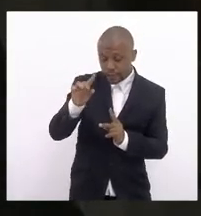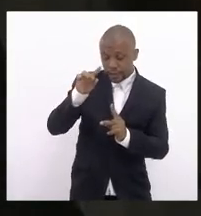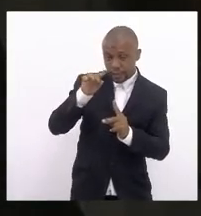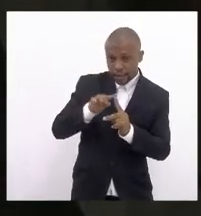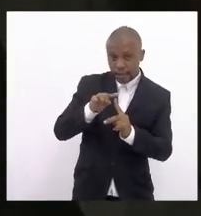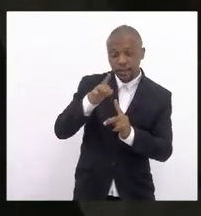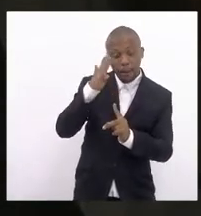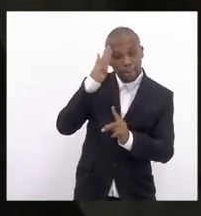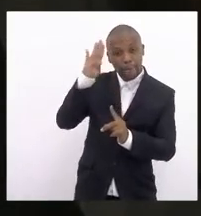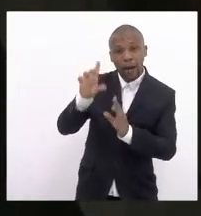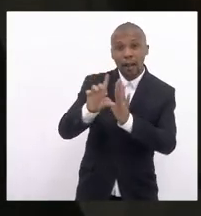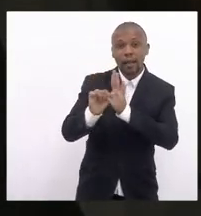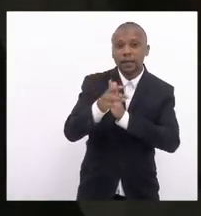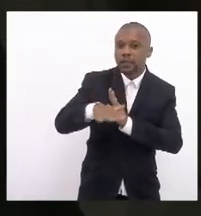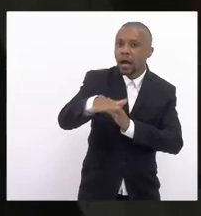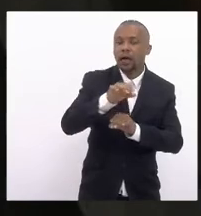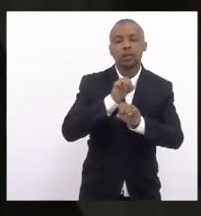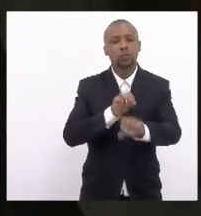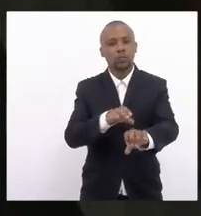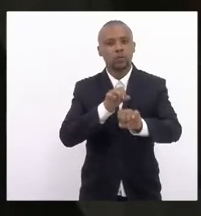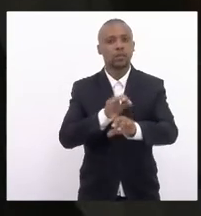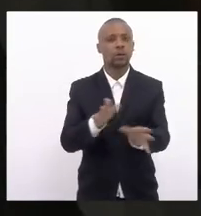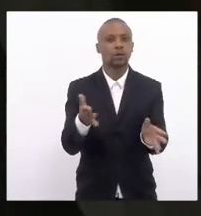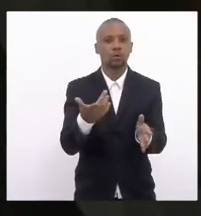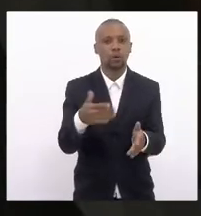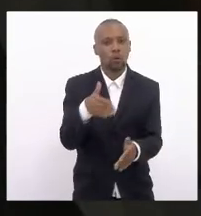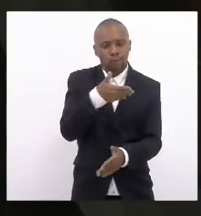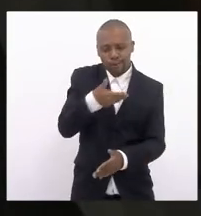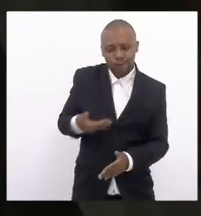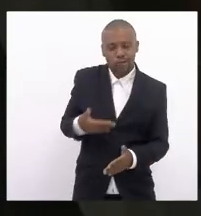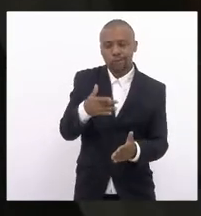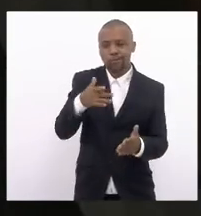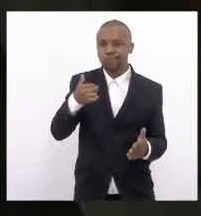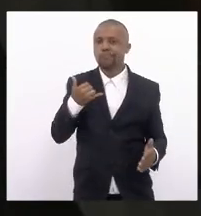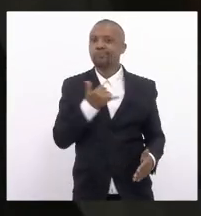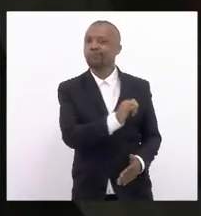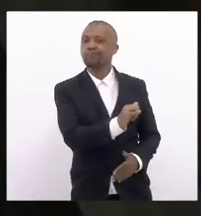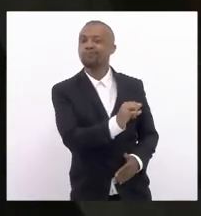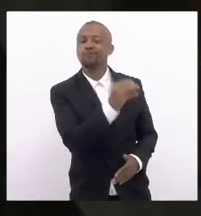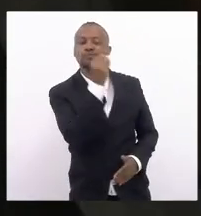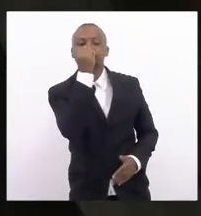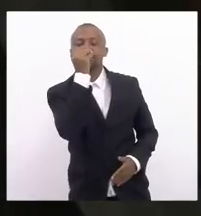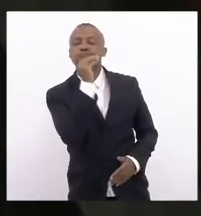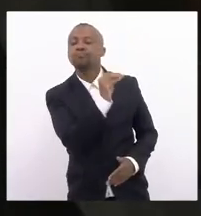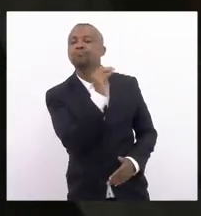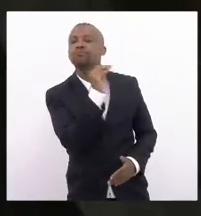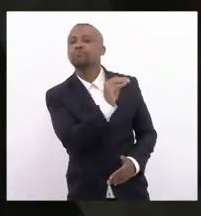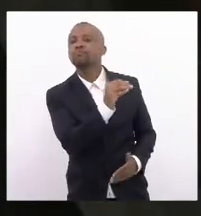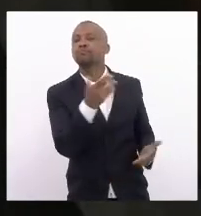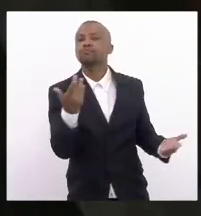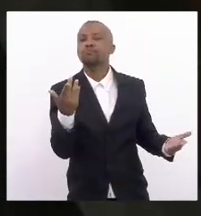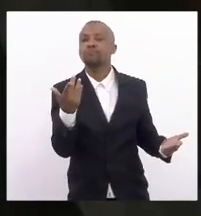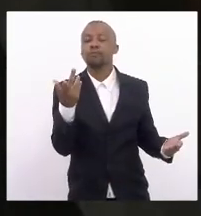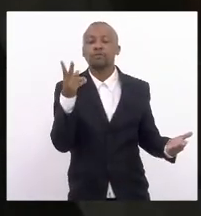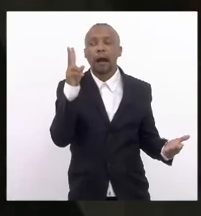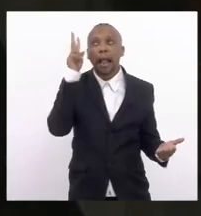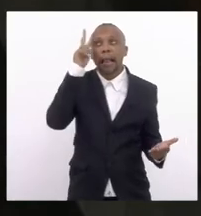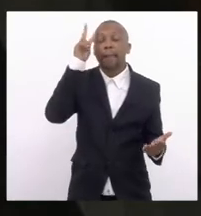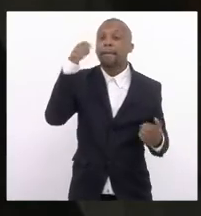educação em todo o Brasil, o Estado não cumpre. E não está se importando em não cumprir. E não lembra de cumprir.